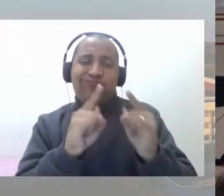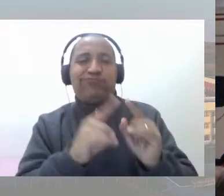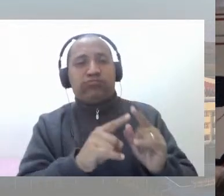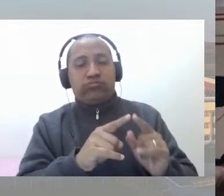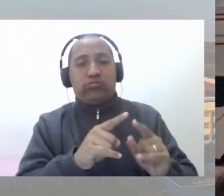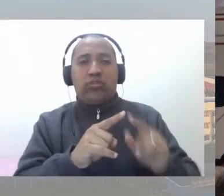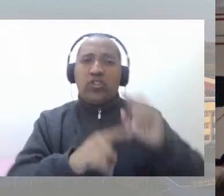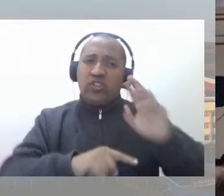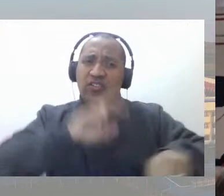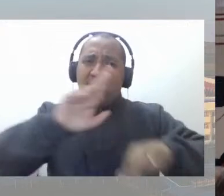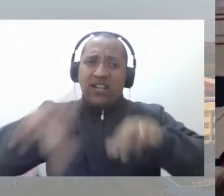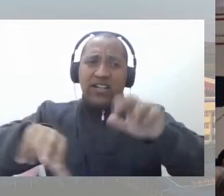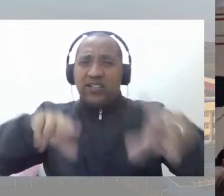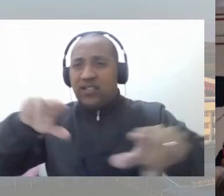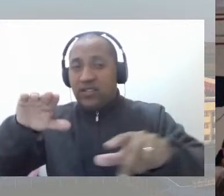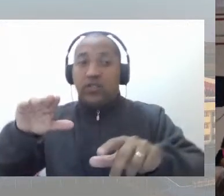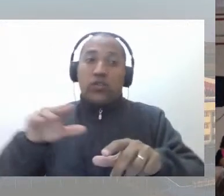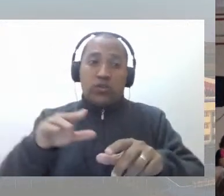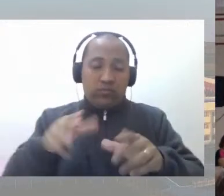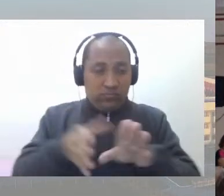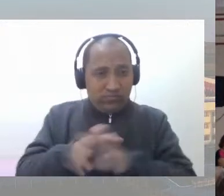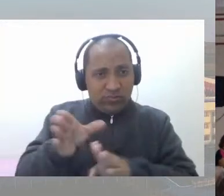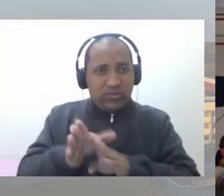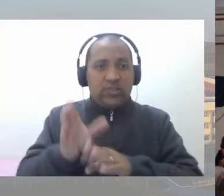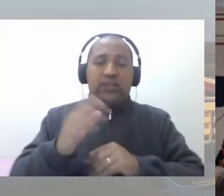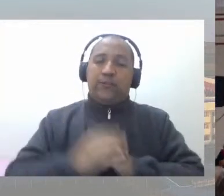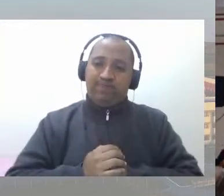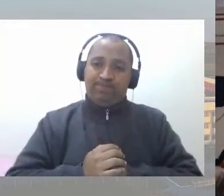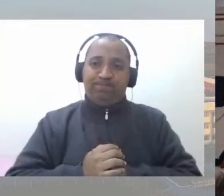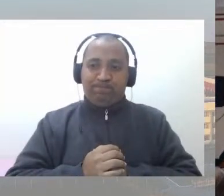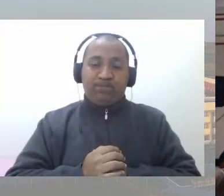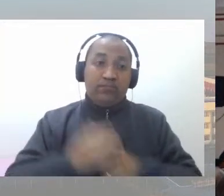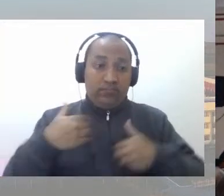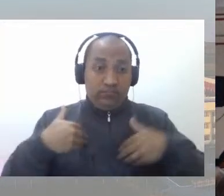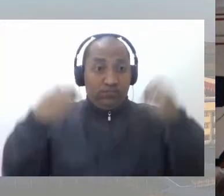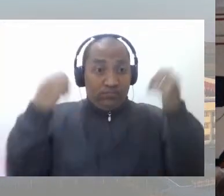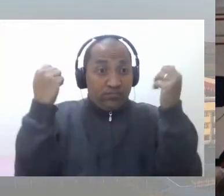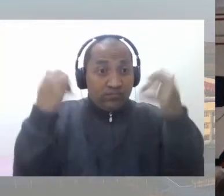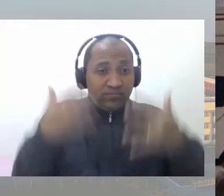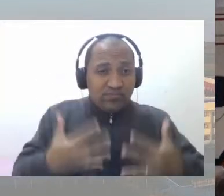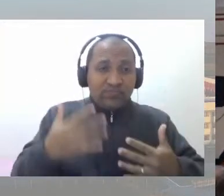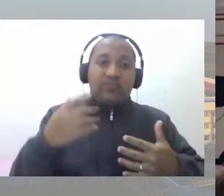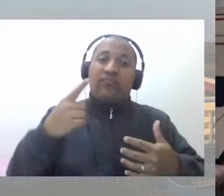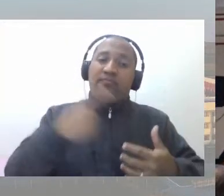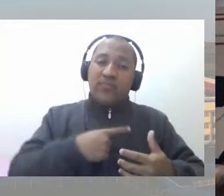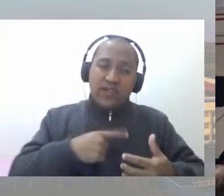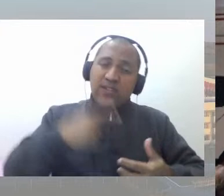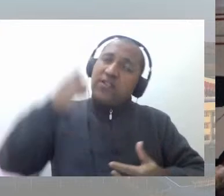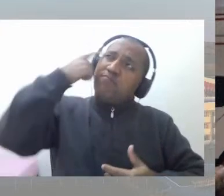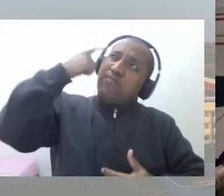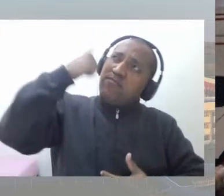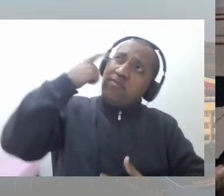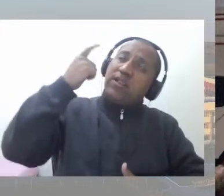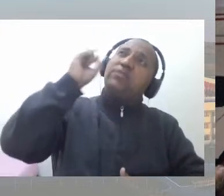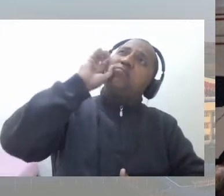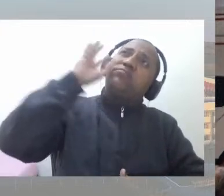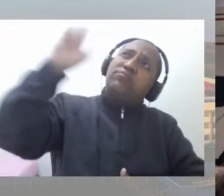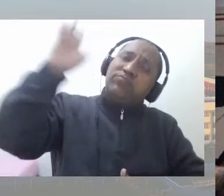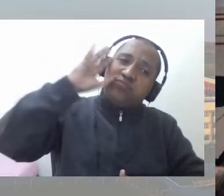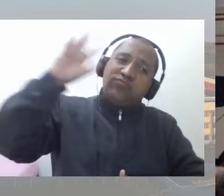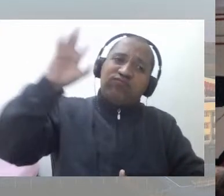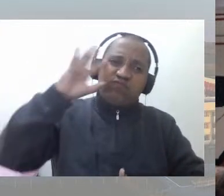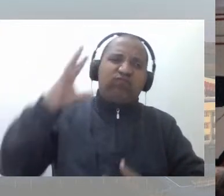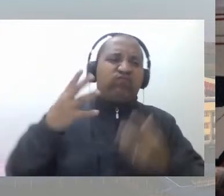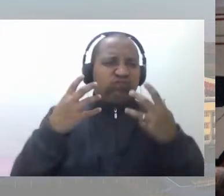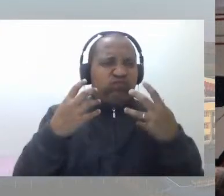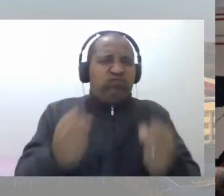diferentes conselhos. Dizer que ter um conselho que se pensa, que se reflete, que se assume e